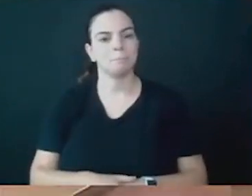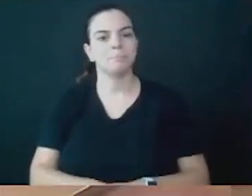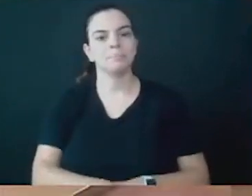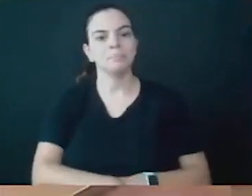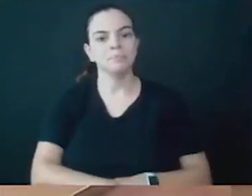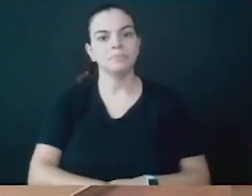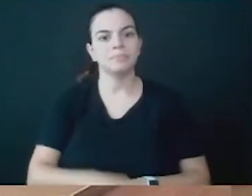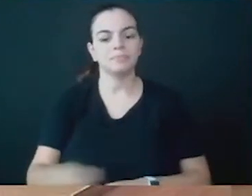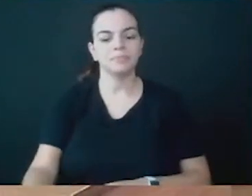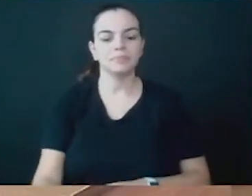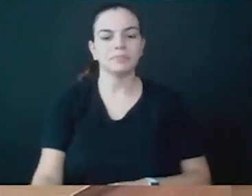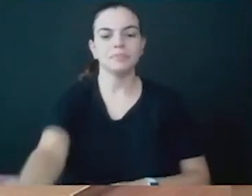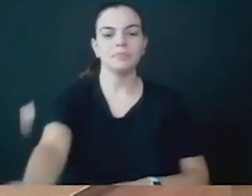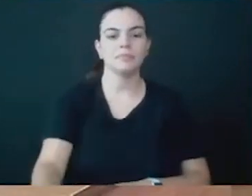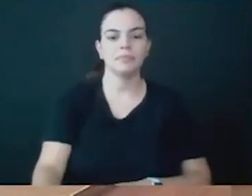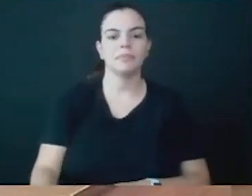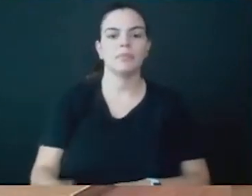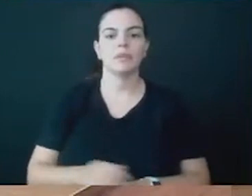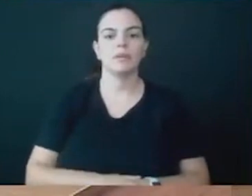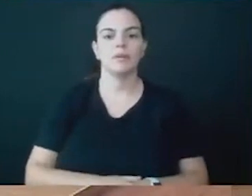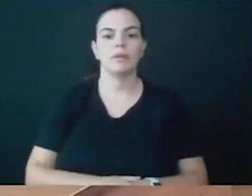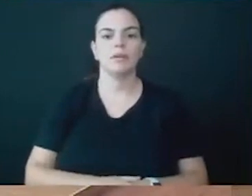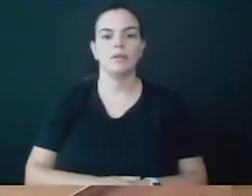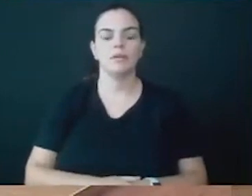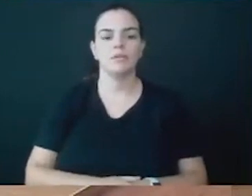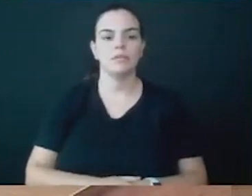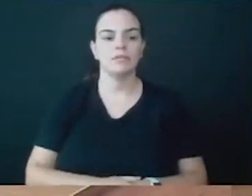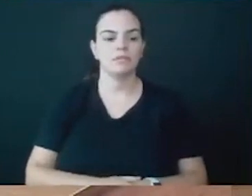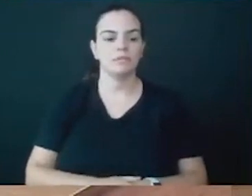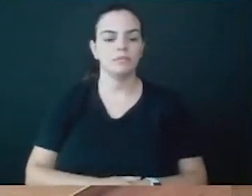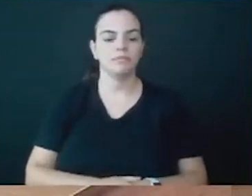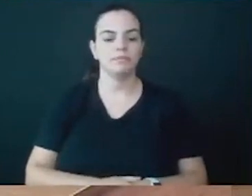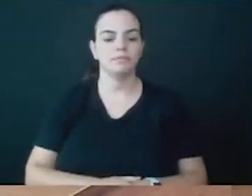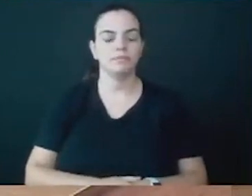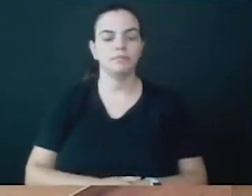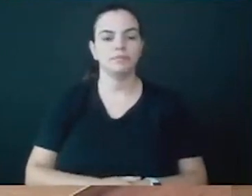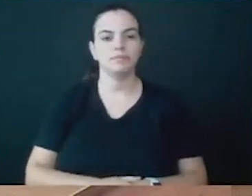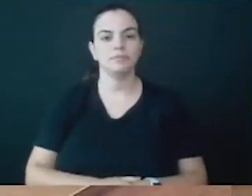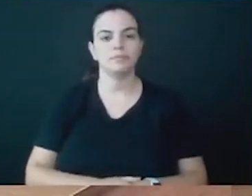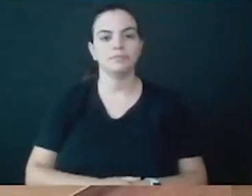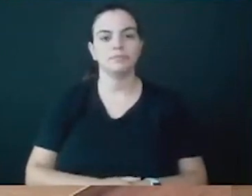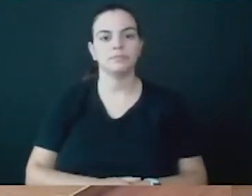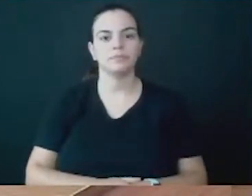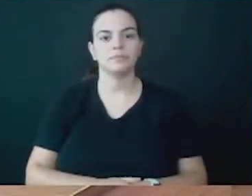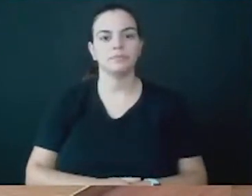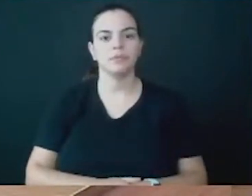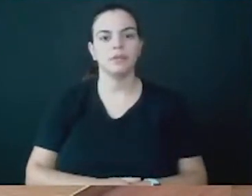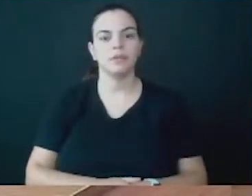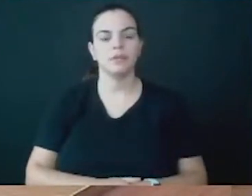sobre a previsão de aumento da Fundação de Ação Social, do orçamento deles lá. Tá. Se há uma previsão de